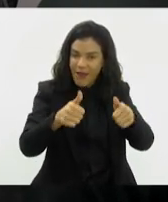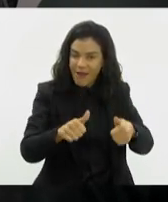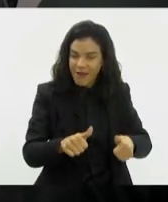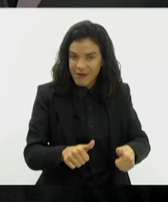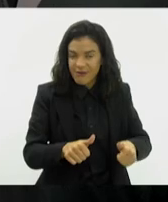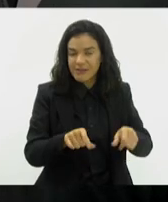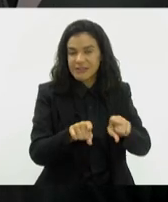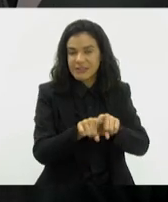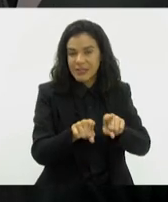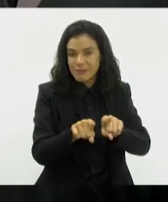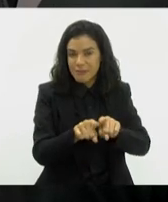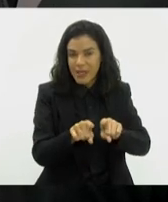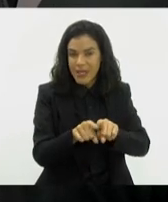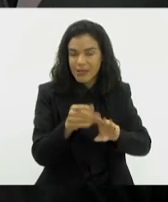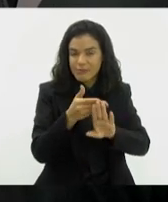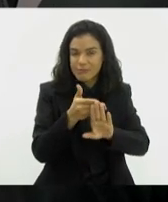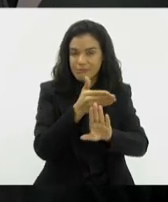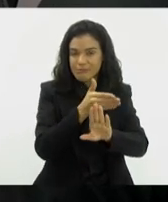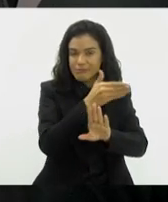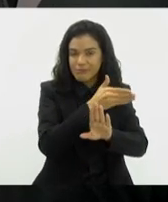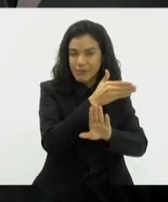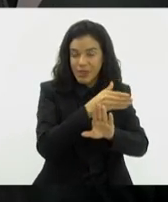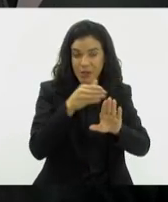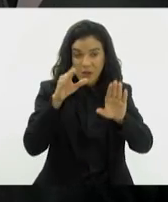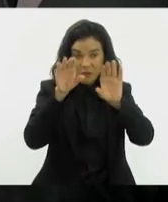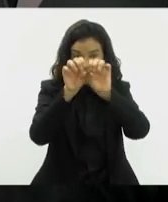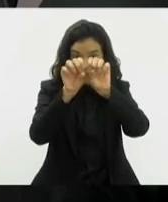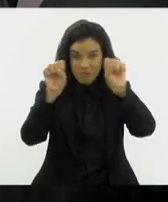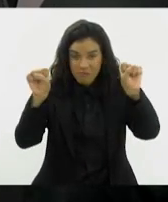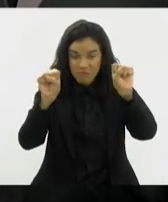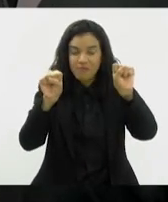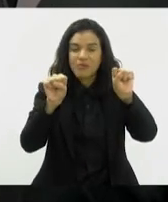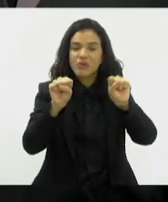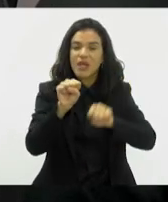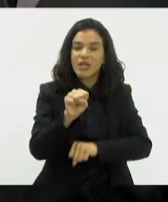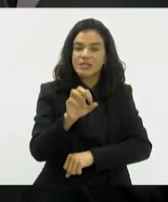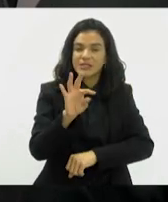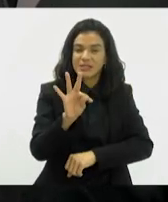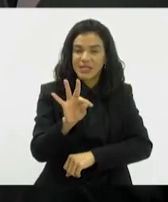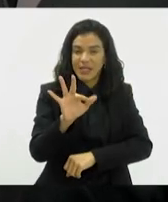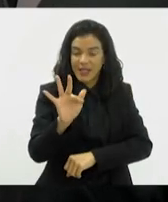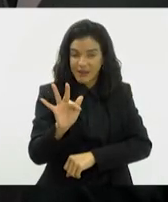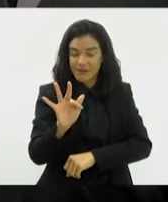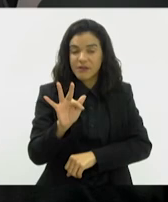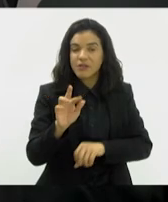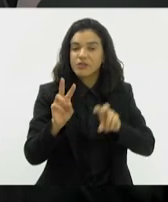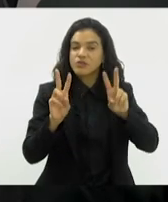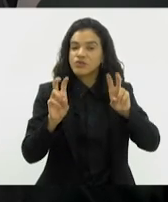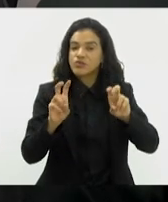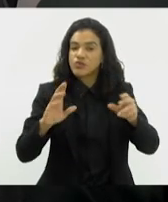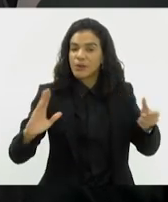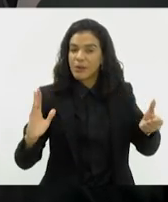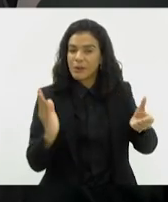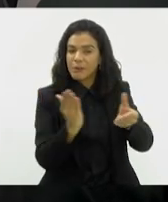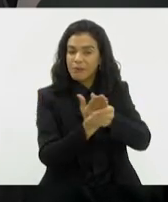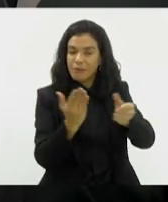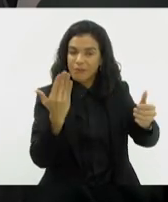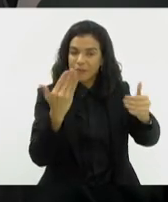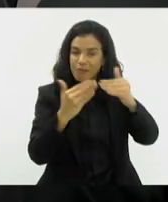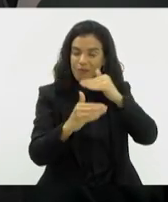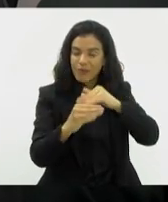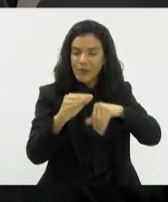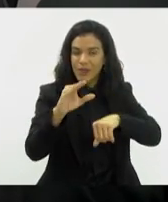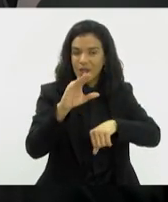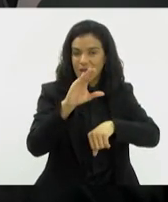o precedente do Supremo Tribunal Federal na ação direta de inconstitucionalidade